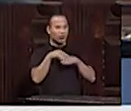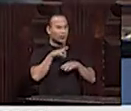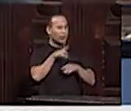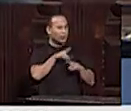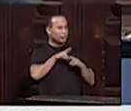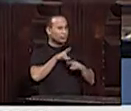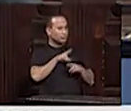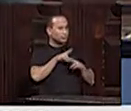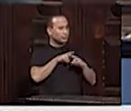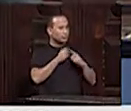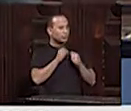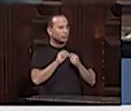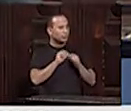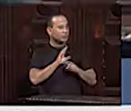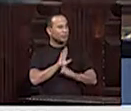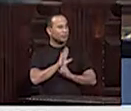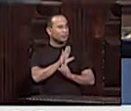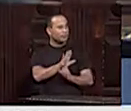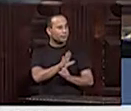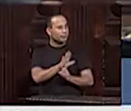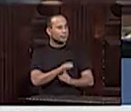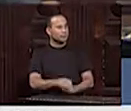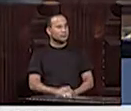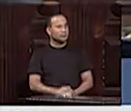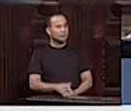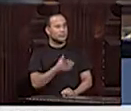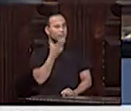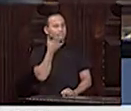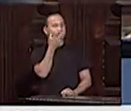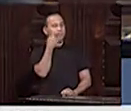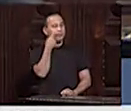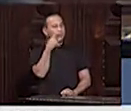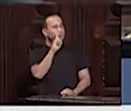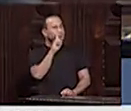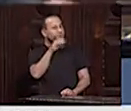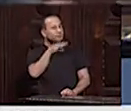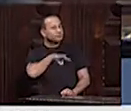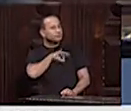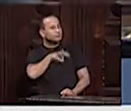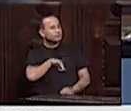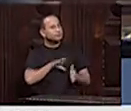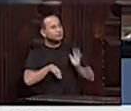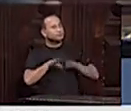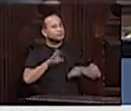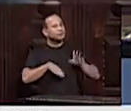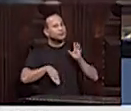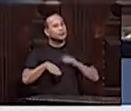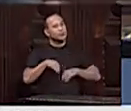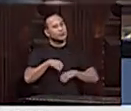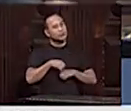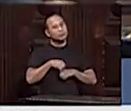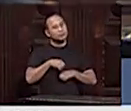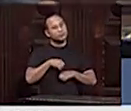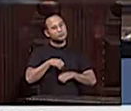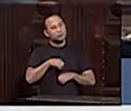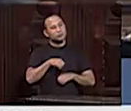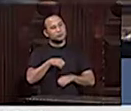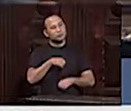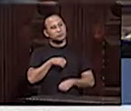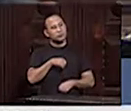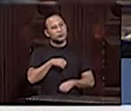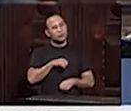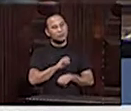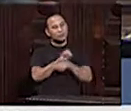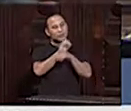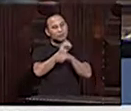de forma nenhuma alta. Ainda mais quando a gente vê aí salários de algumas funções do Estado de 100, 150, 200